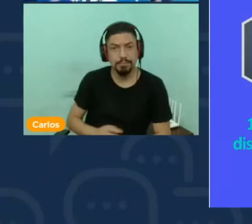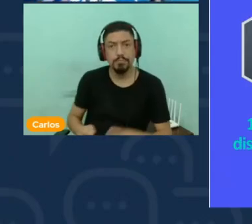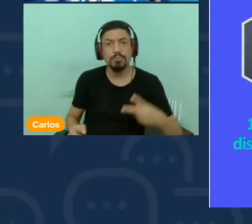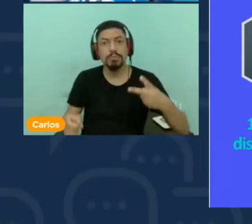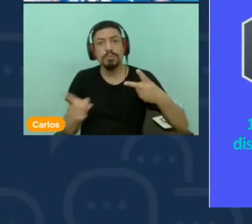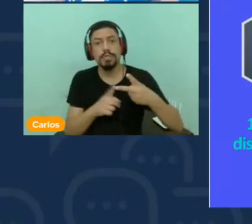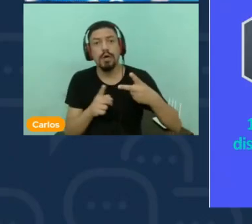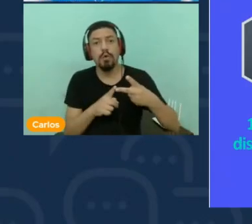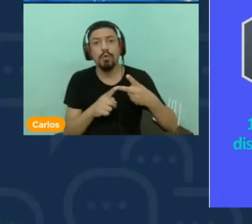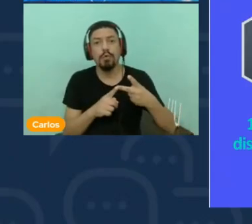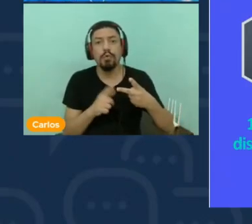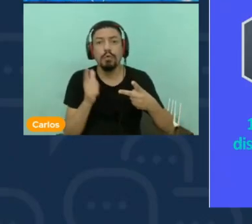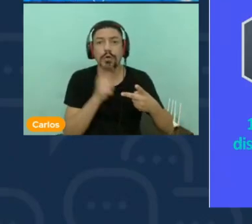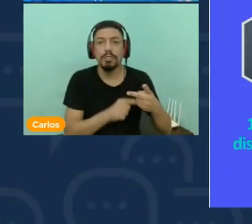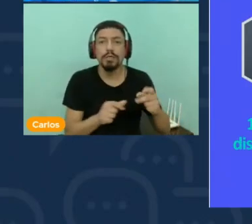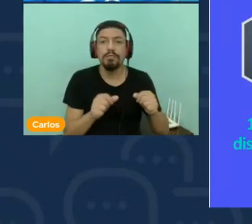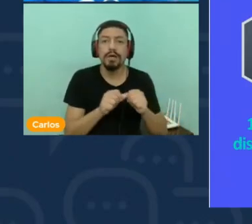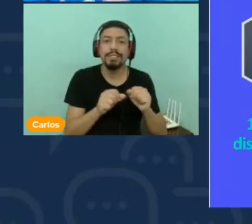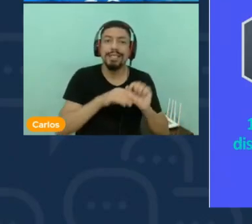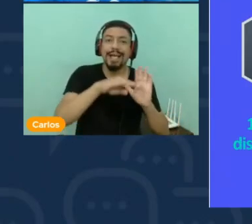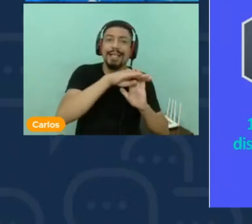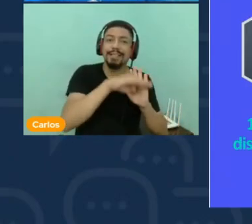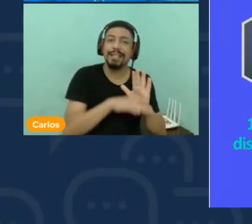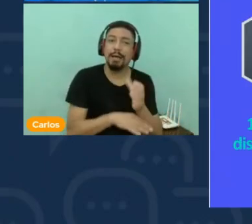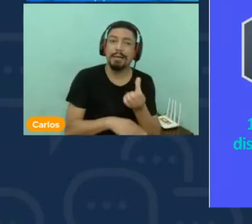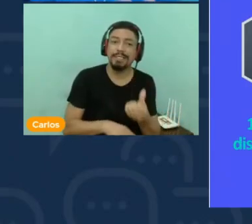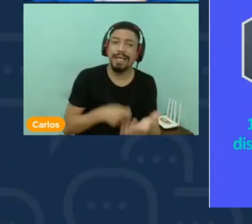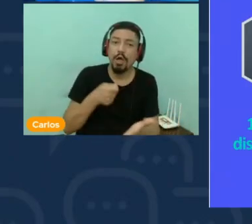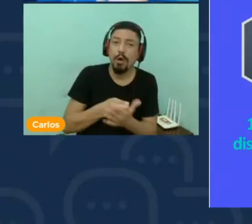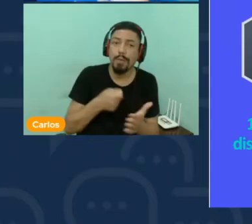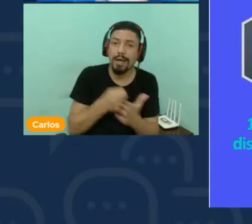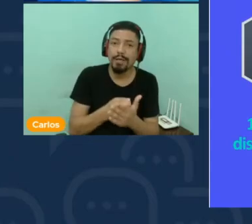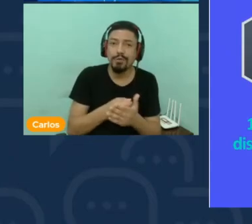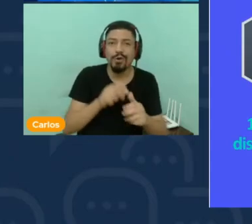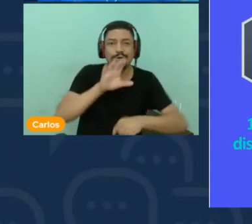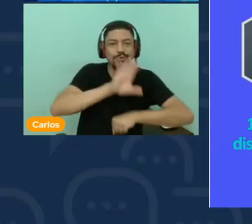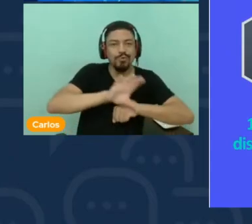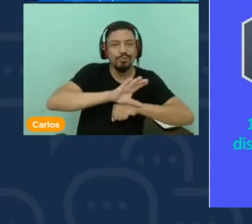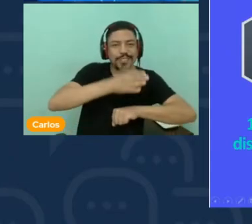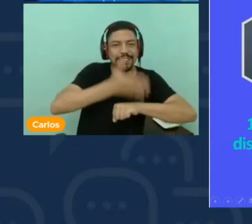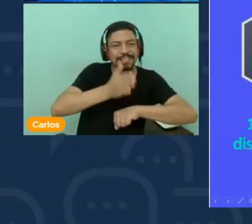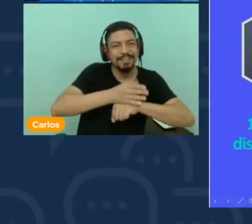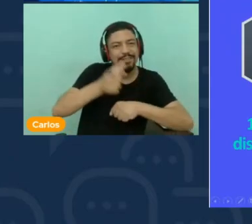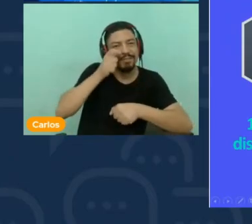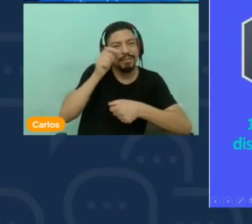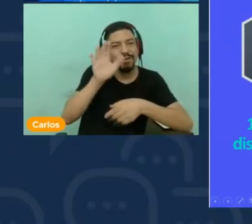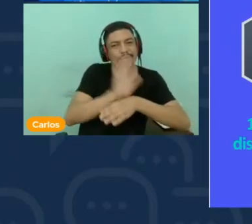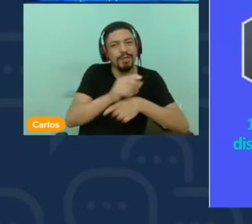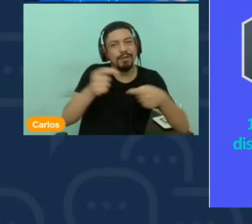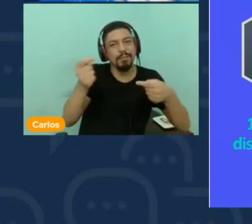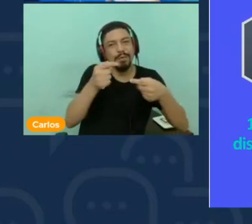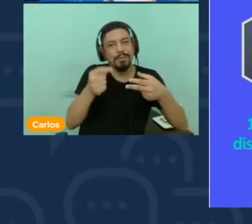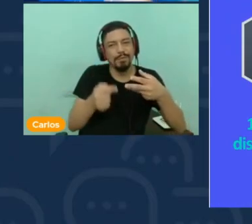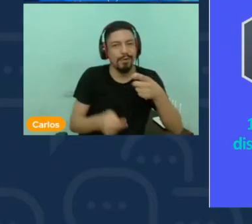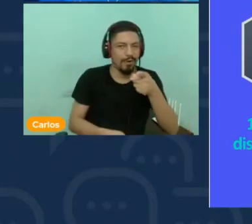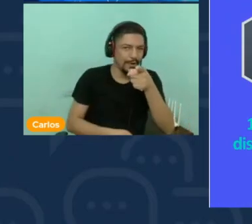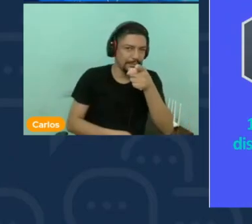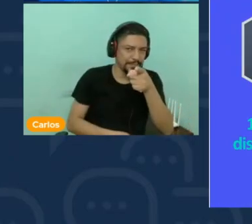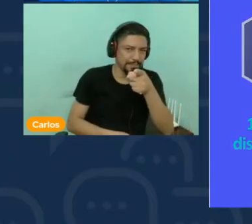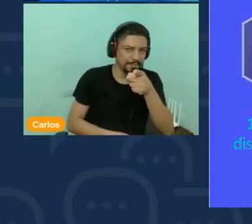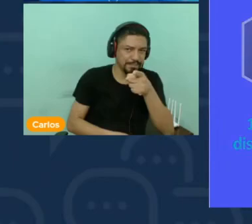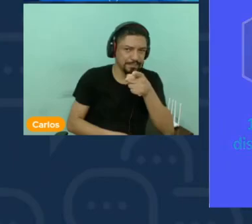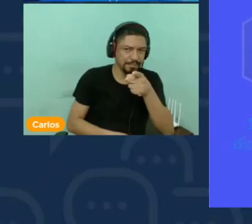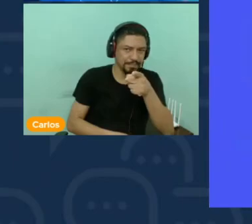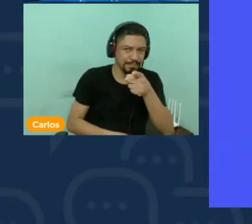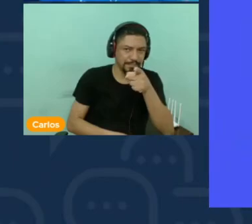é completar as 6 etapas obrigatórias que eu já expliquei, né, do treinamento, que são essas etapas aqui, né?